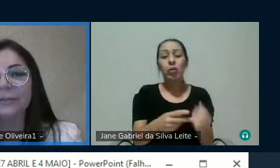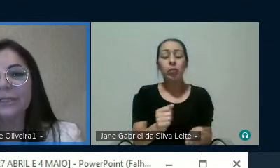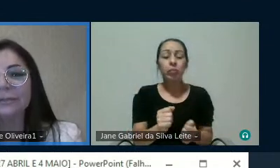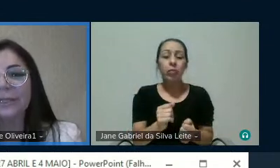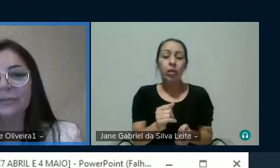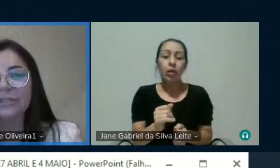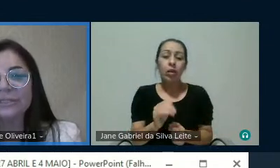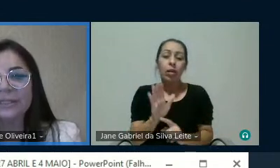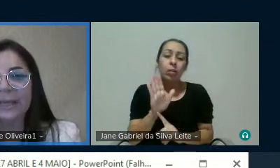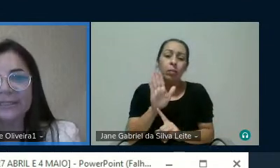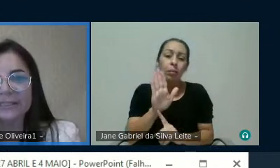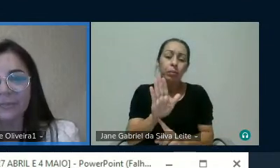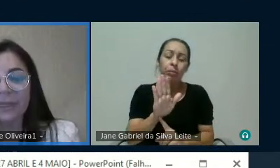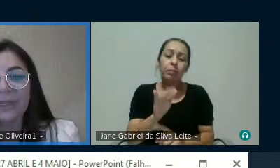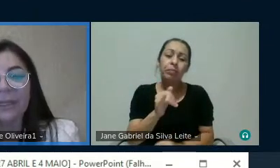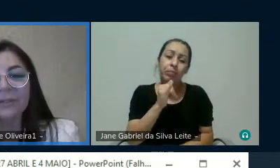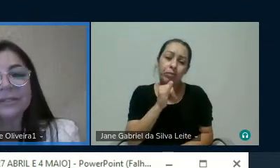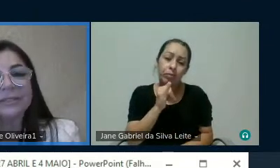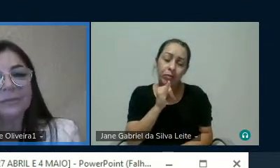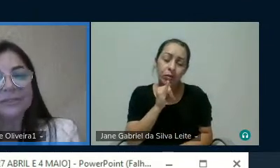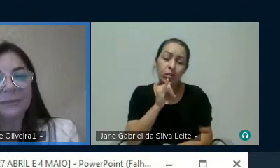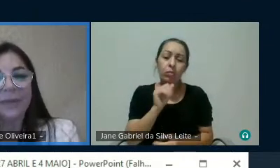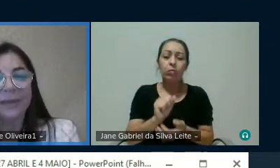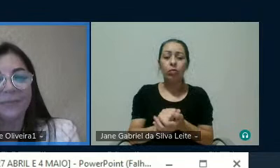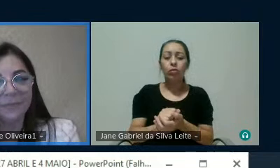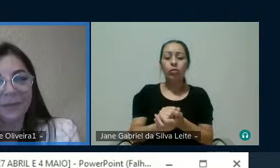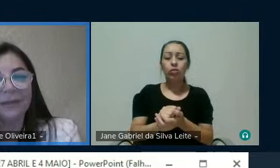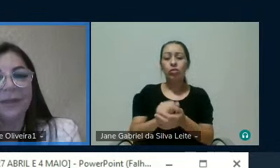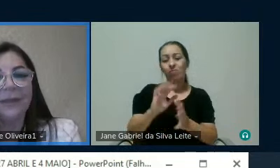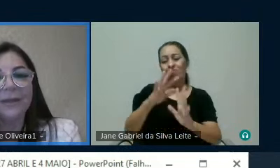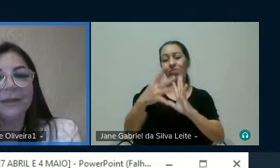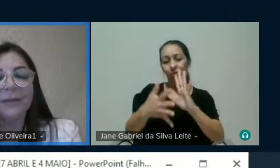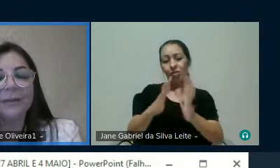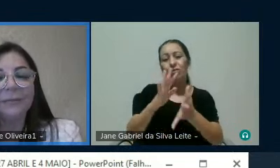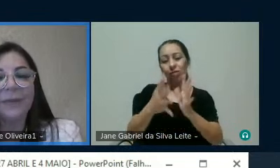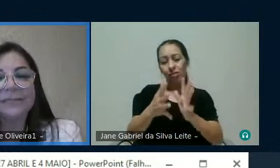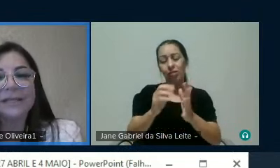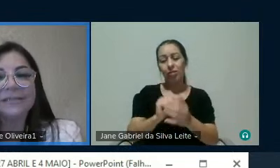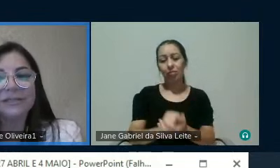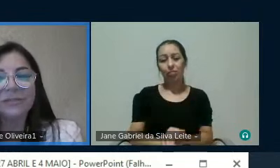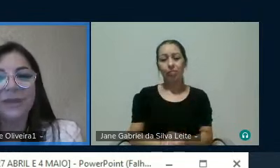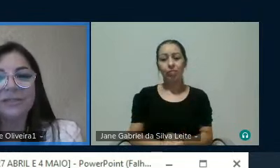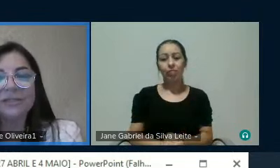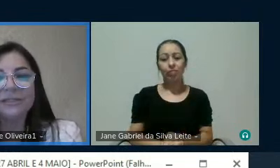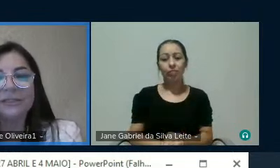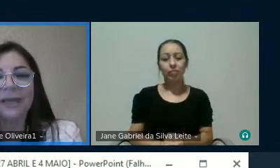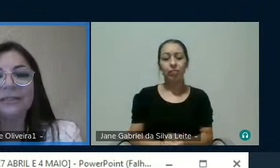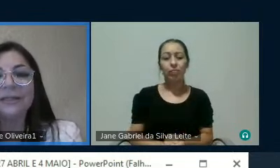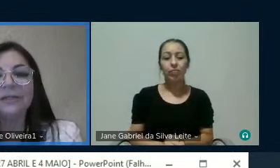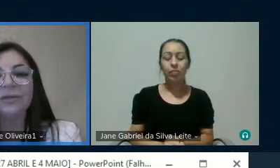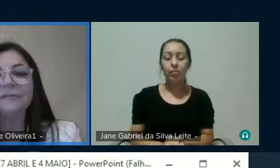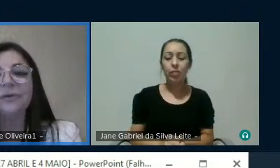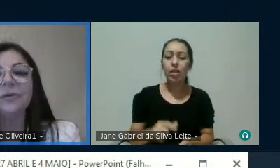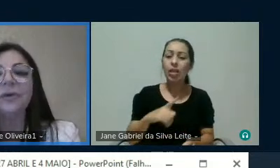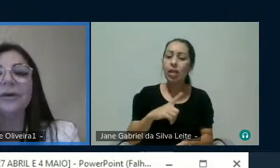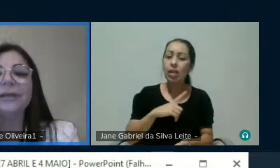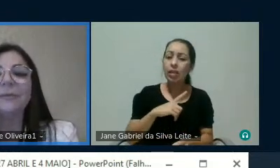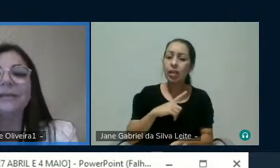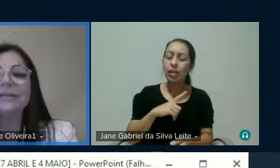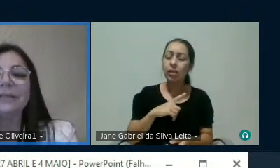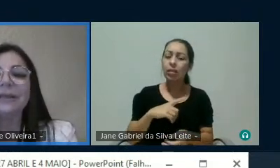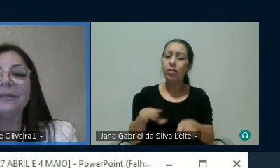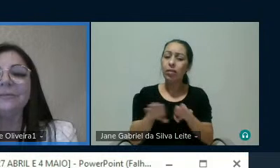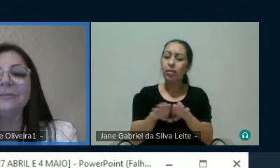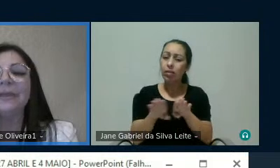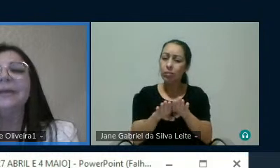da língua de sinais. Nós temos também mais recentemente assim a literatura